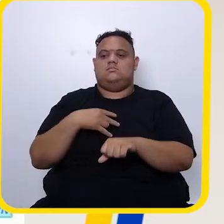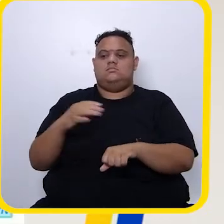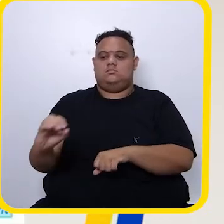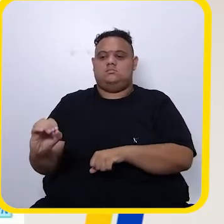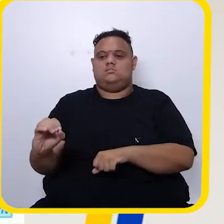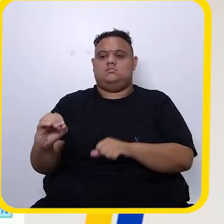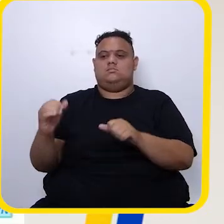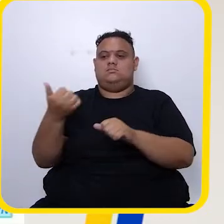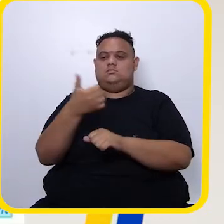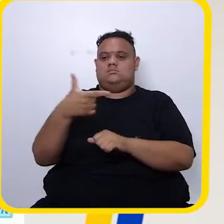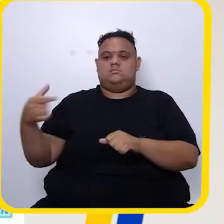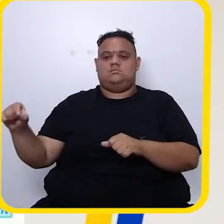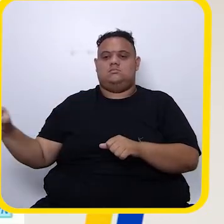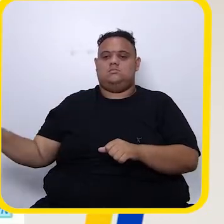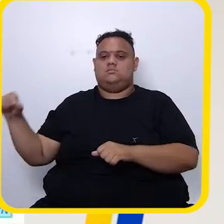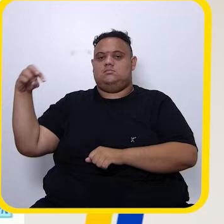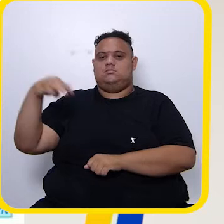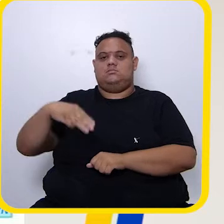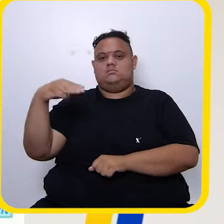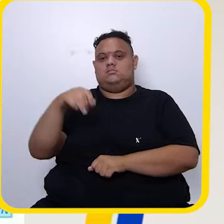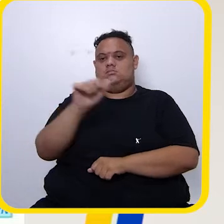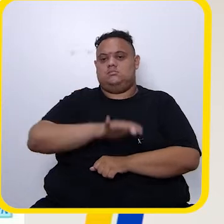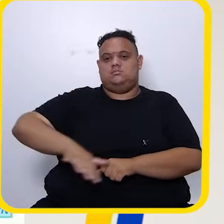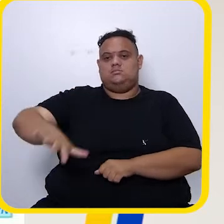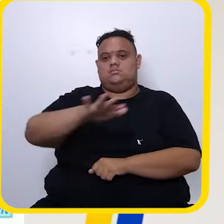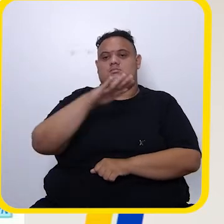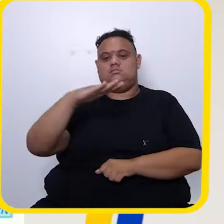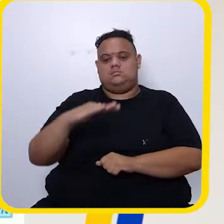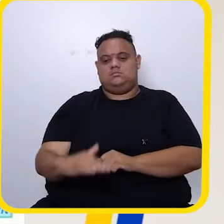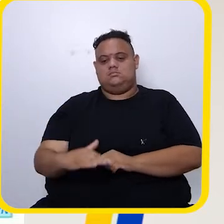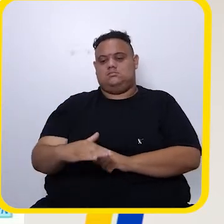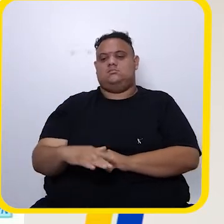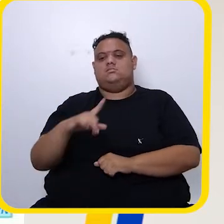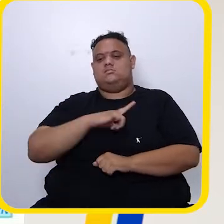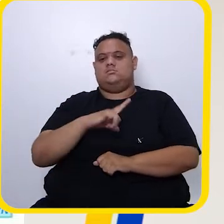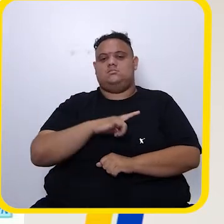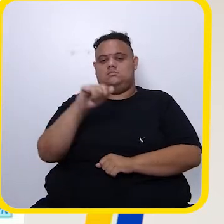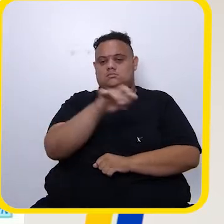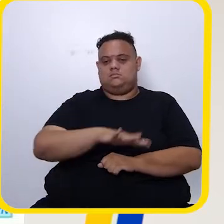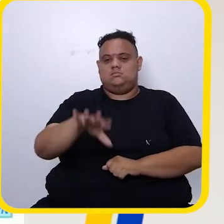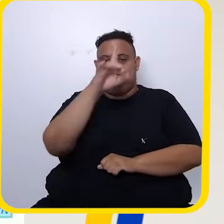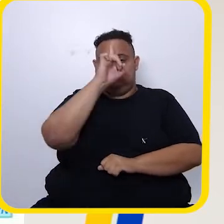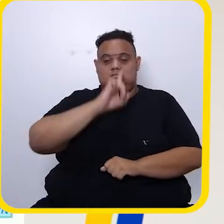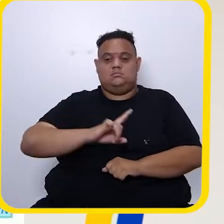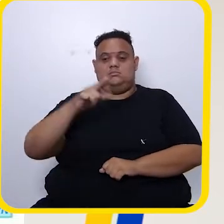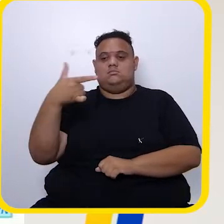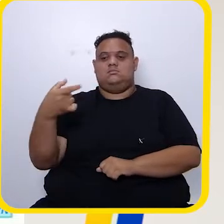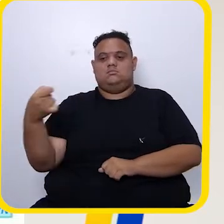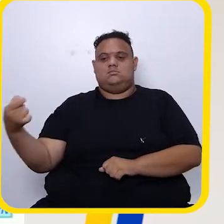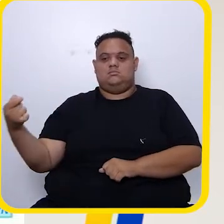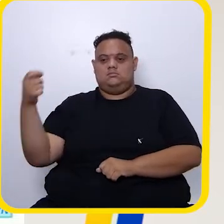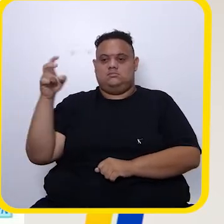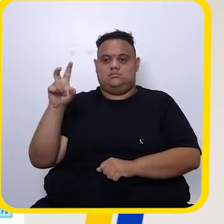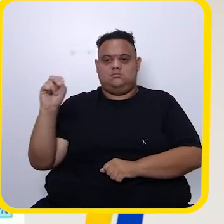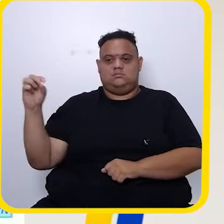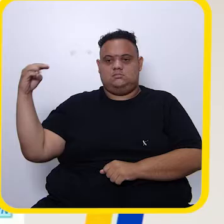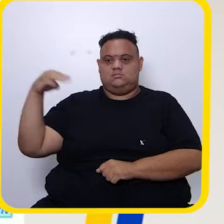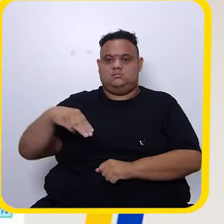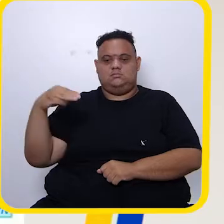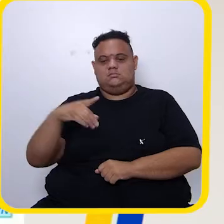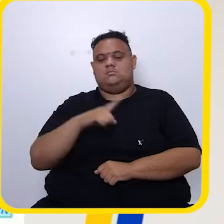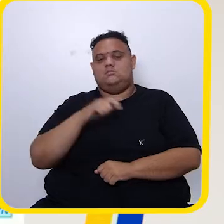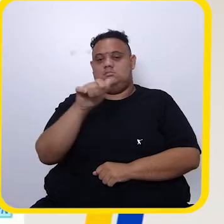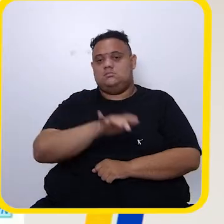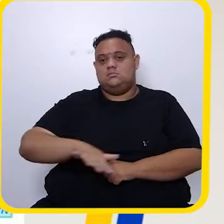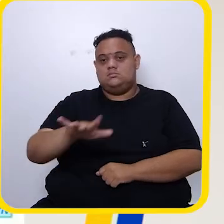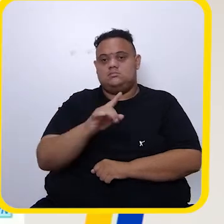aí entre 0 e 200 metros, são áreas baixas. Nós temos áreas amarelas, entre 200 e 500 metros, e áreas